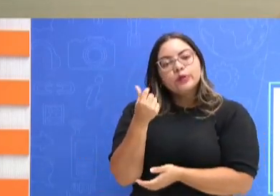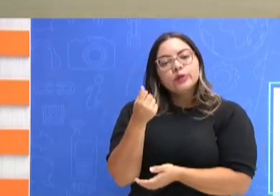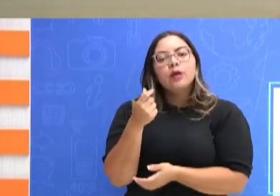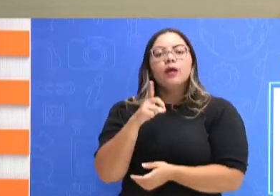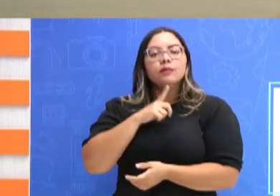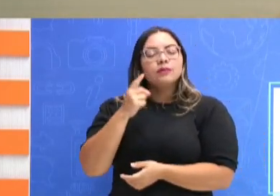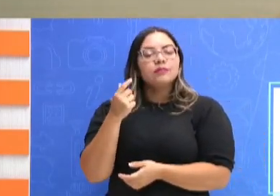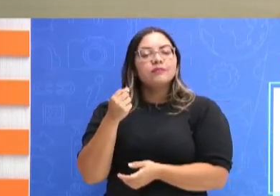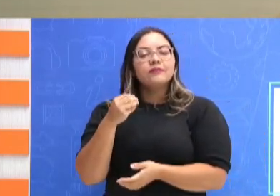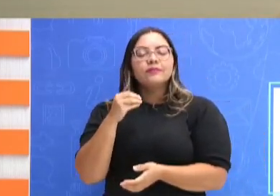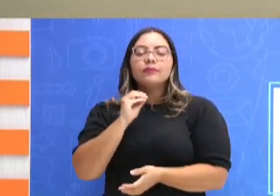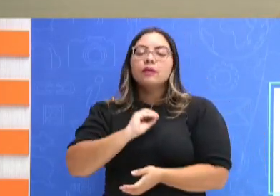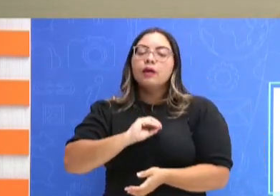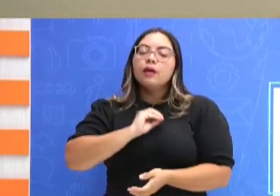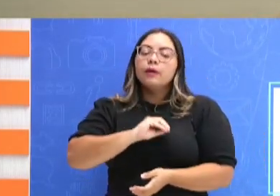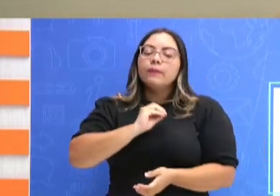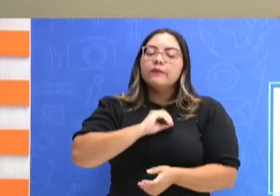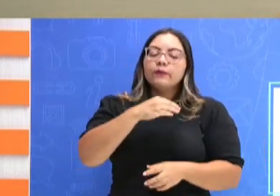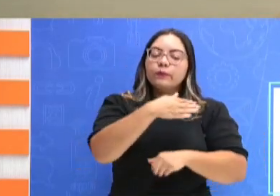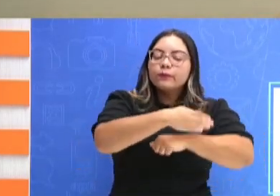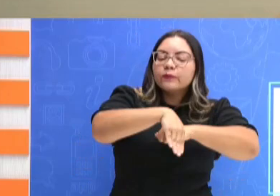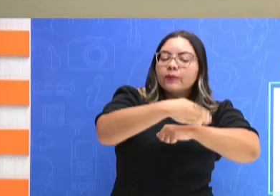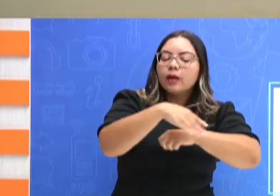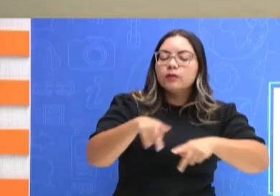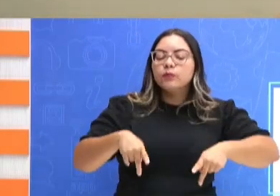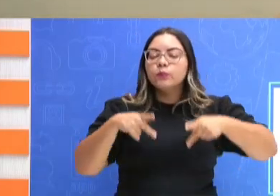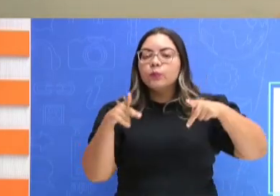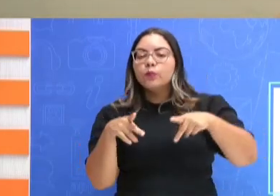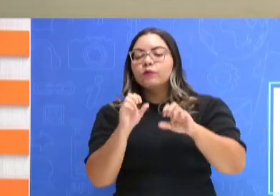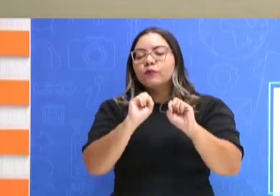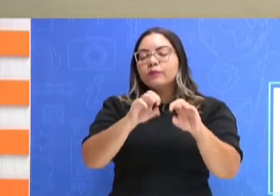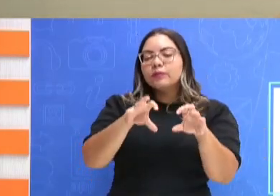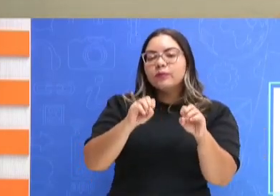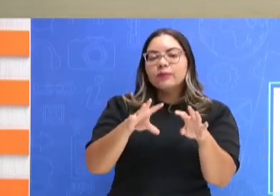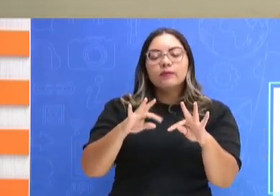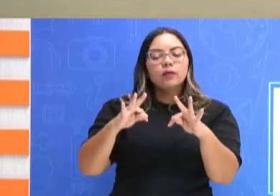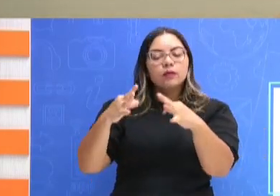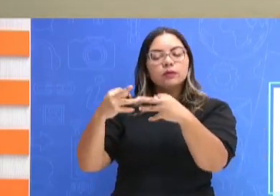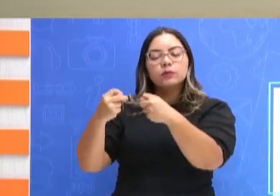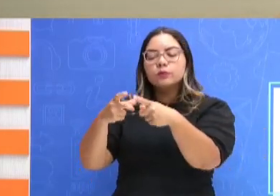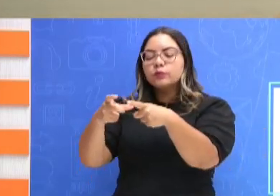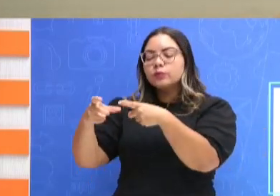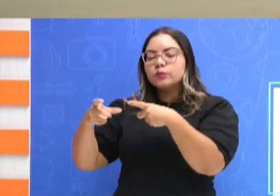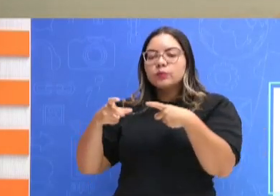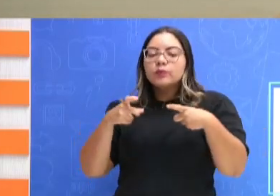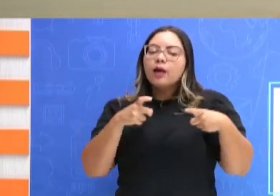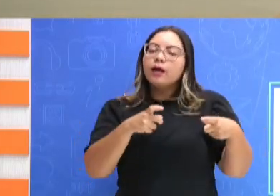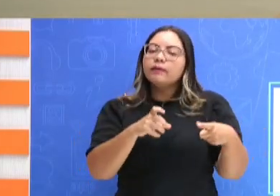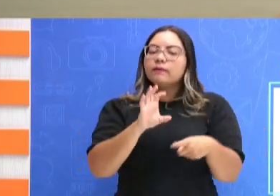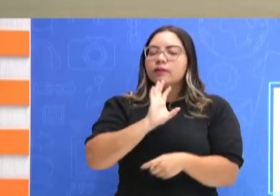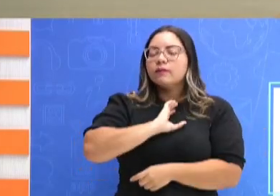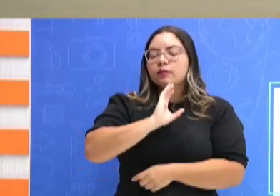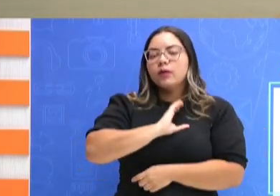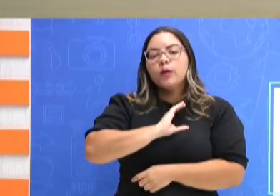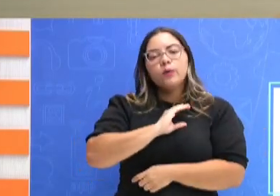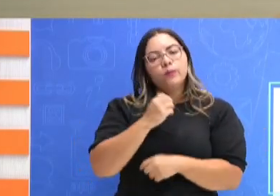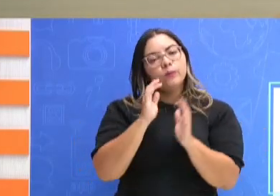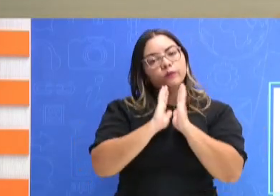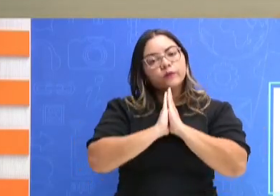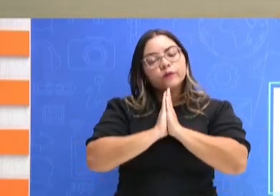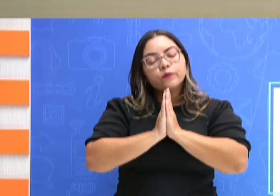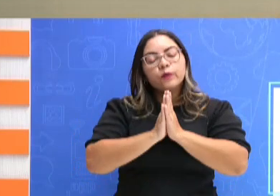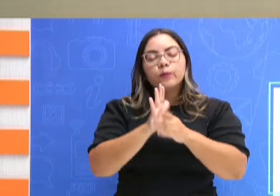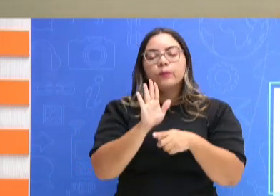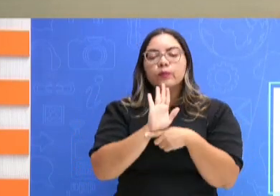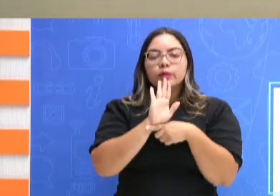sobra mais recursos para você investir nos bairros, na população, na educação, em todo o município de Caxias. Então me ajude, nós